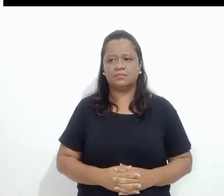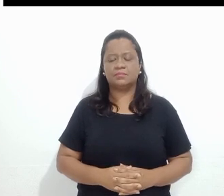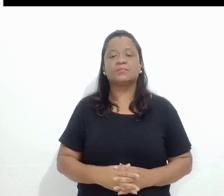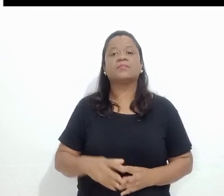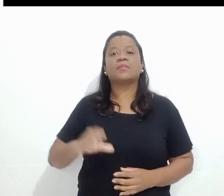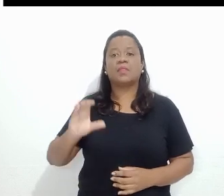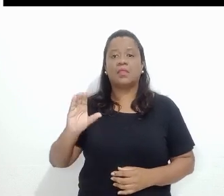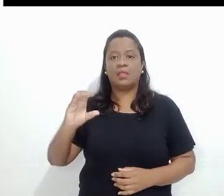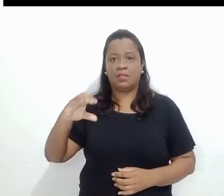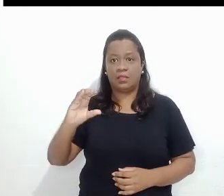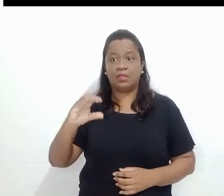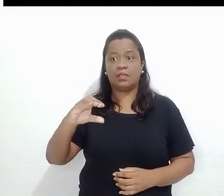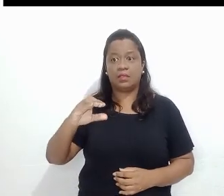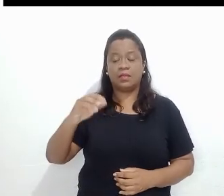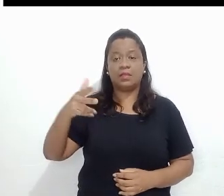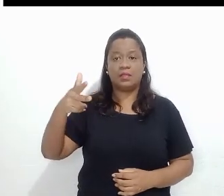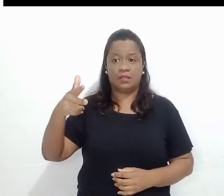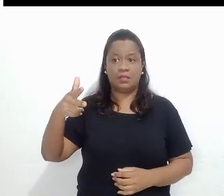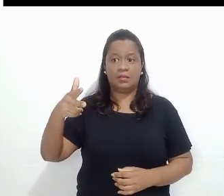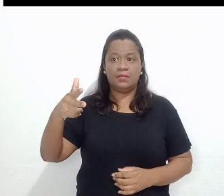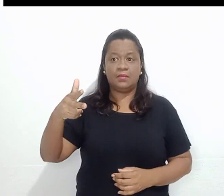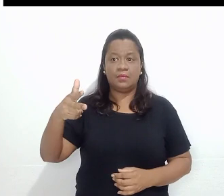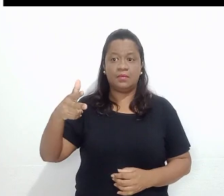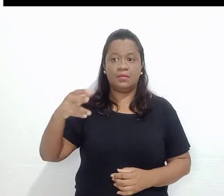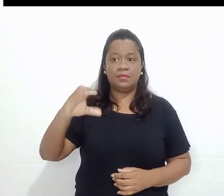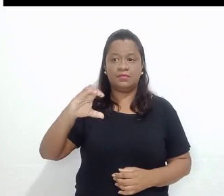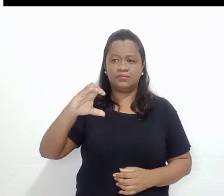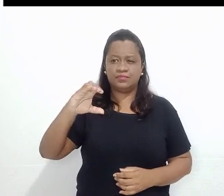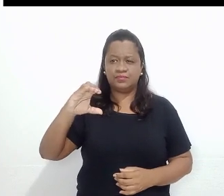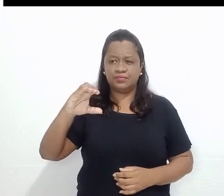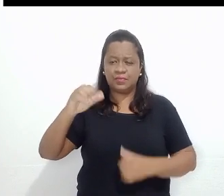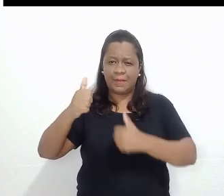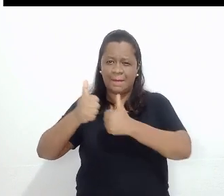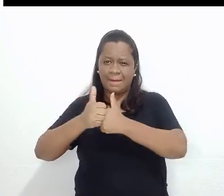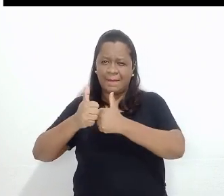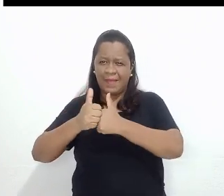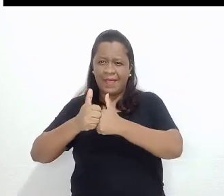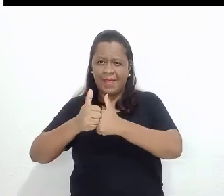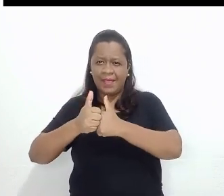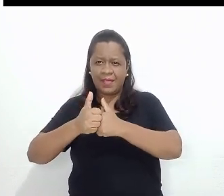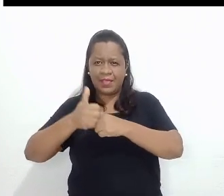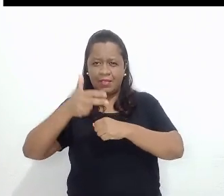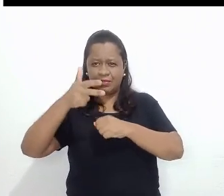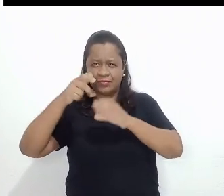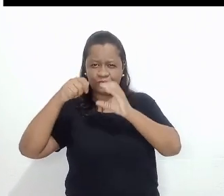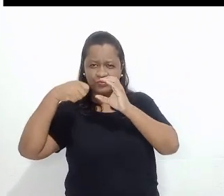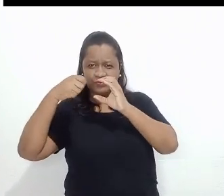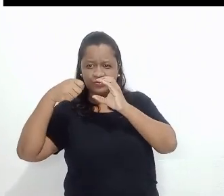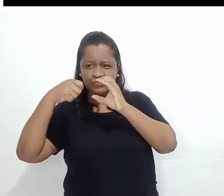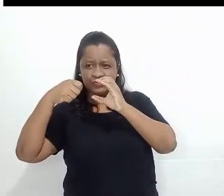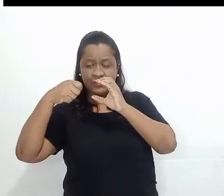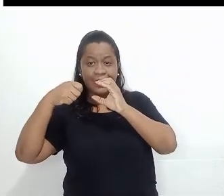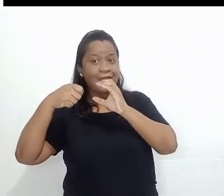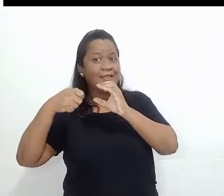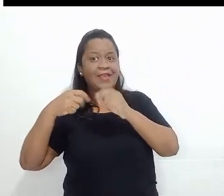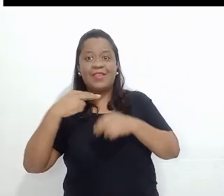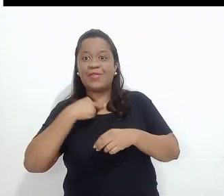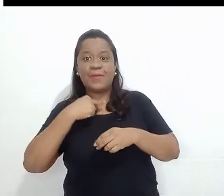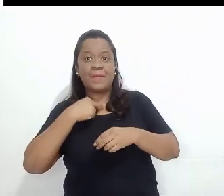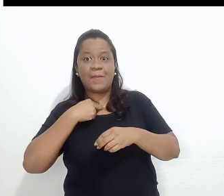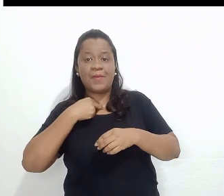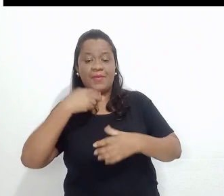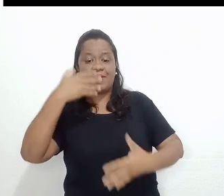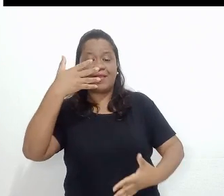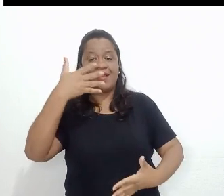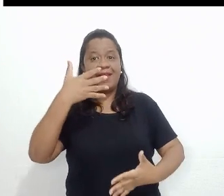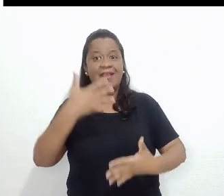que você vê que o foco está acoplado mesmo aqui à câmera. Então, essa foquista ela não pode atrapalhar o